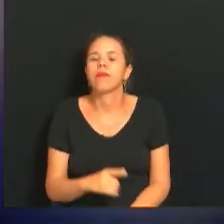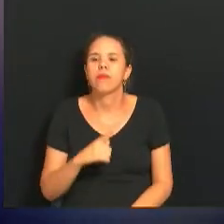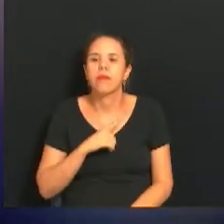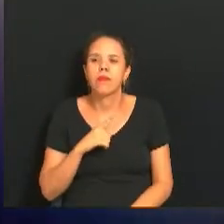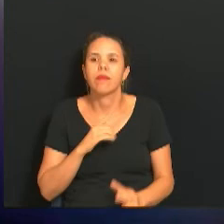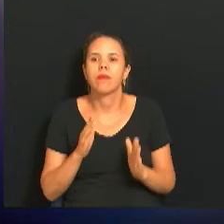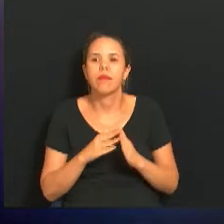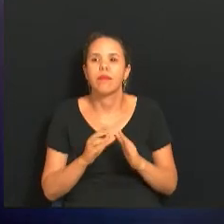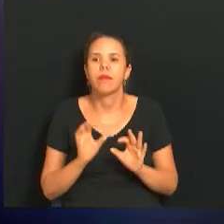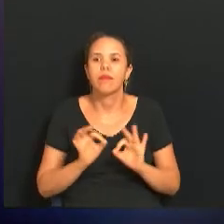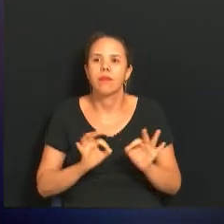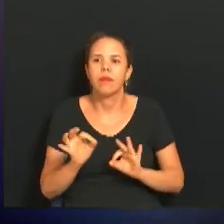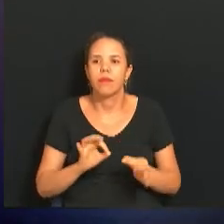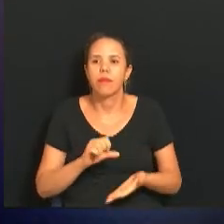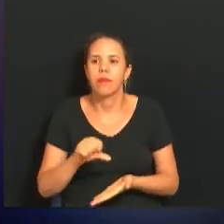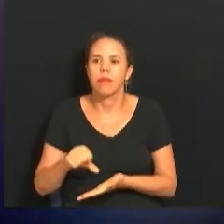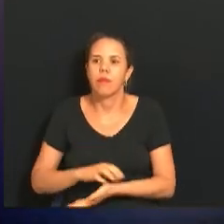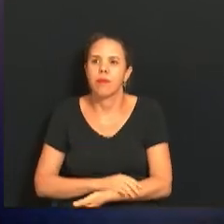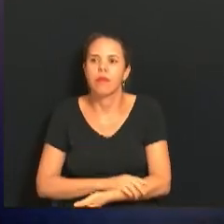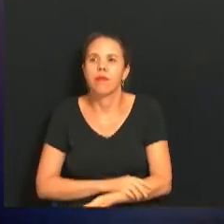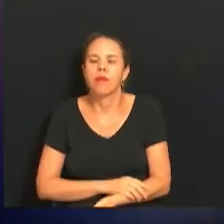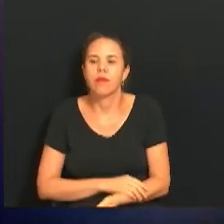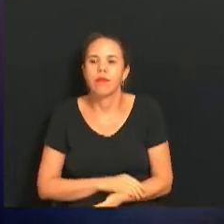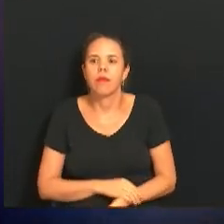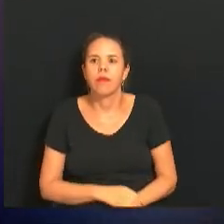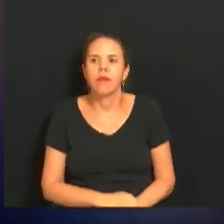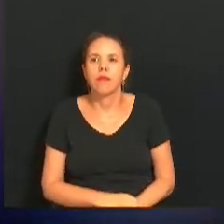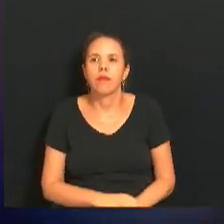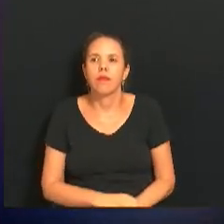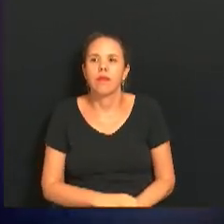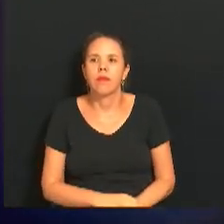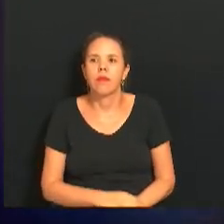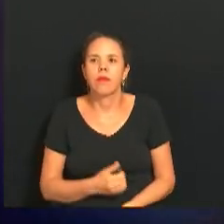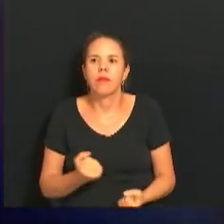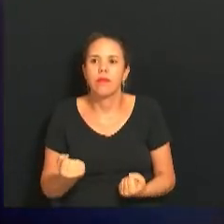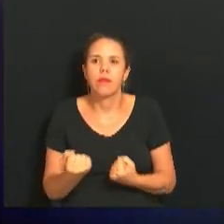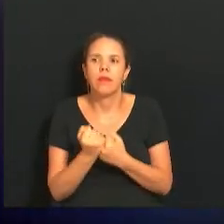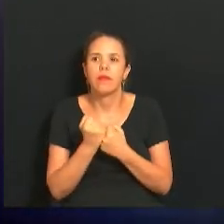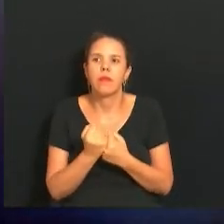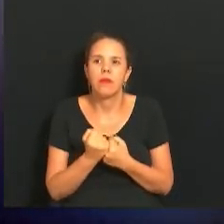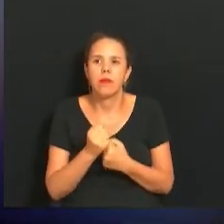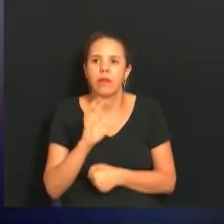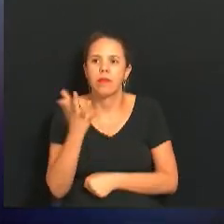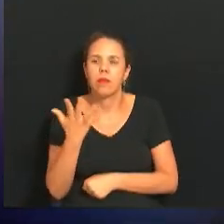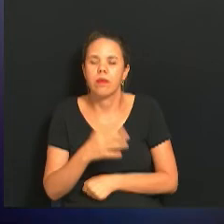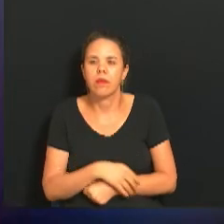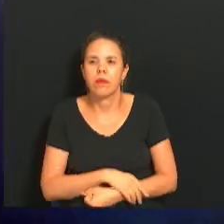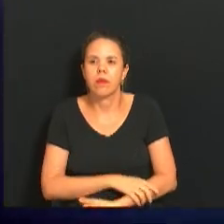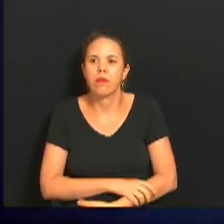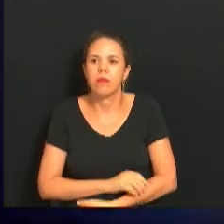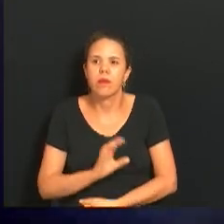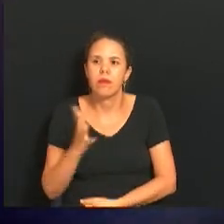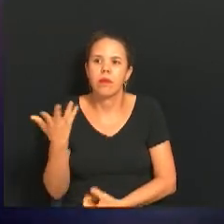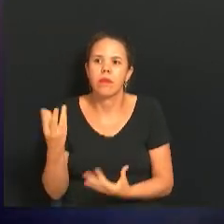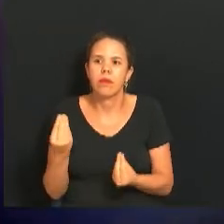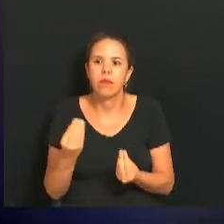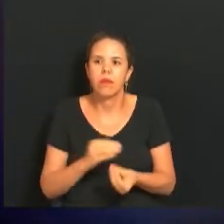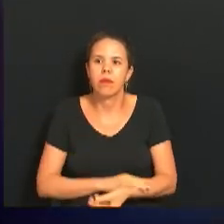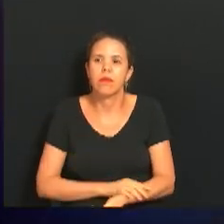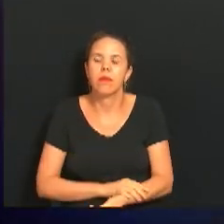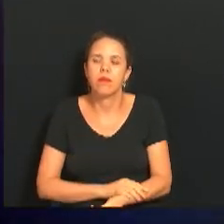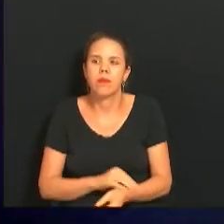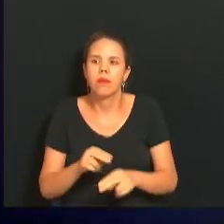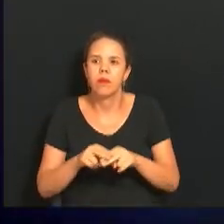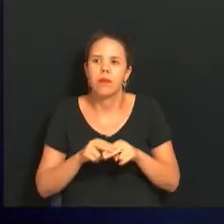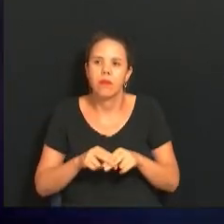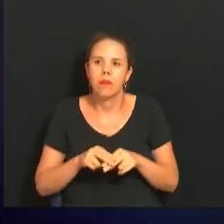bem localizadas, bem estruturadas, bem apoiadas. Não acontece isso. Acontece muito isso justamente